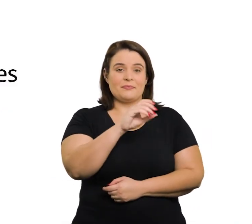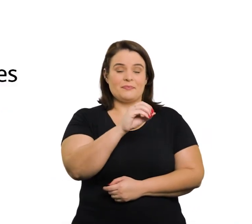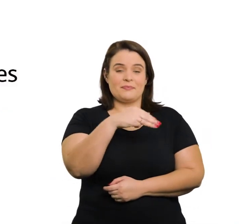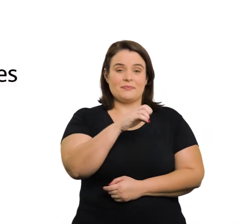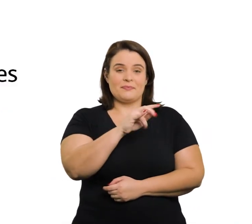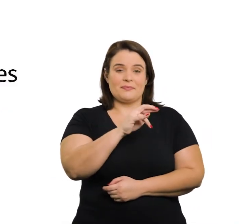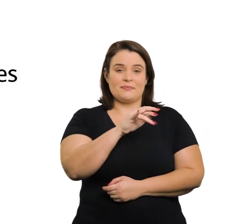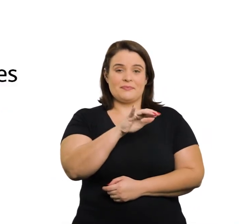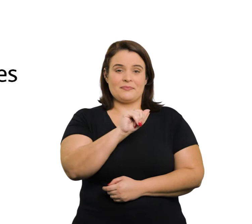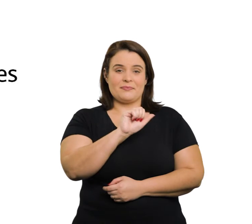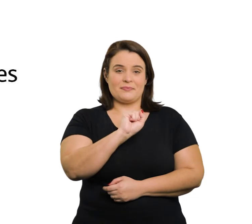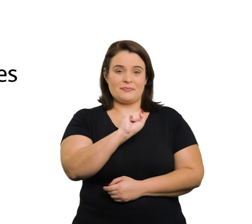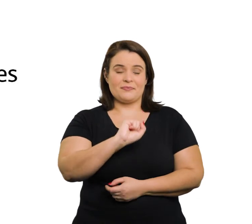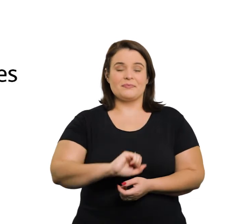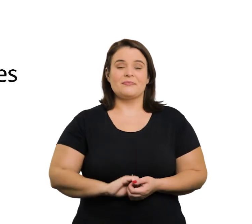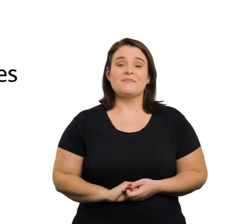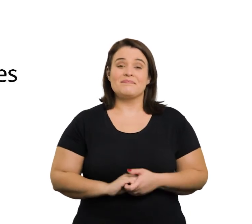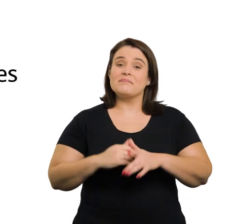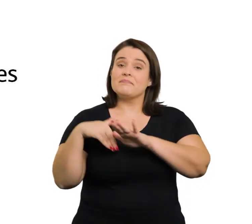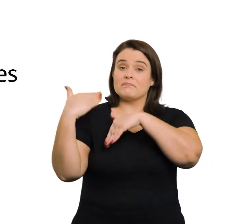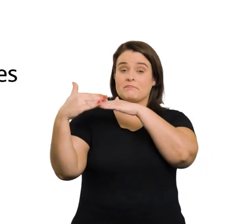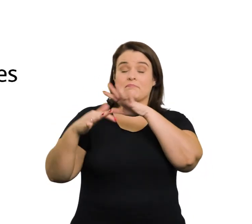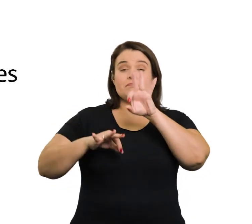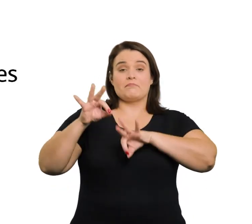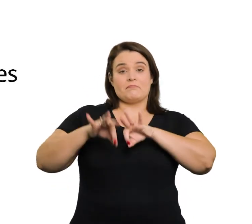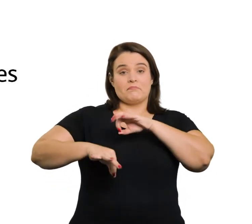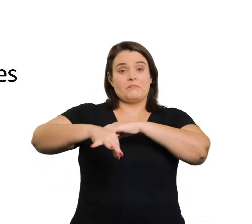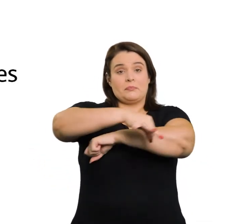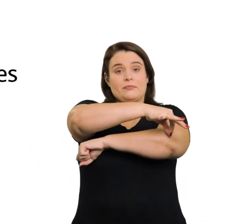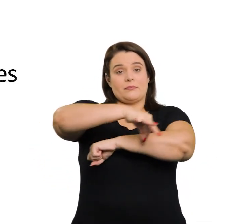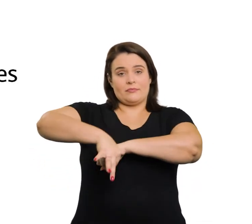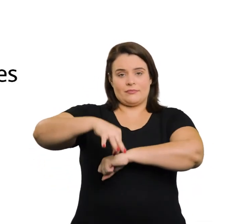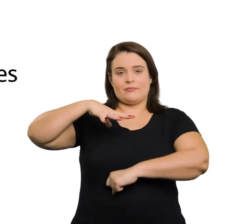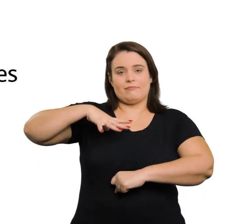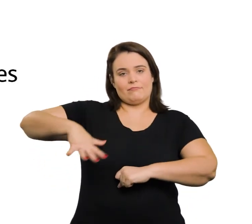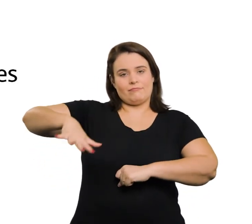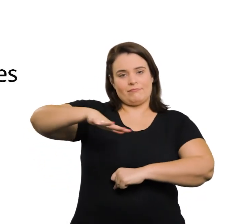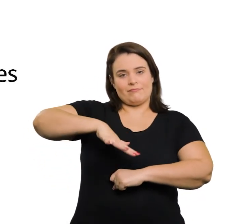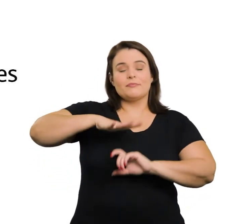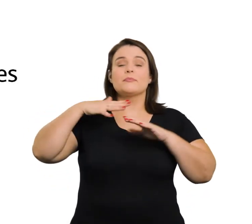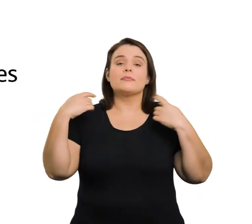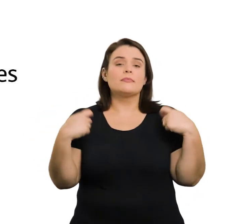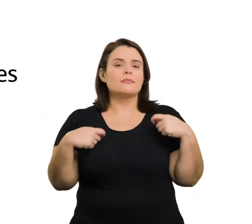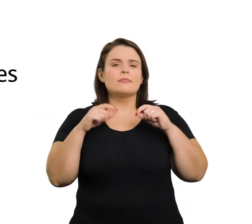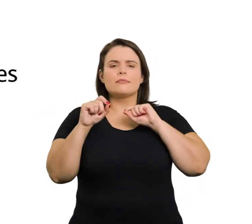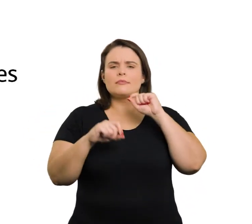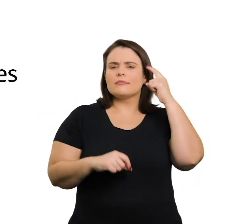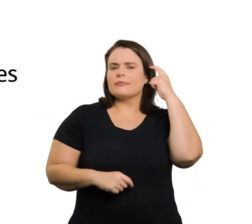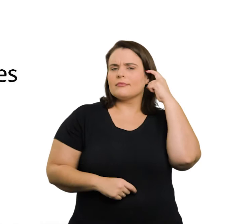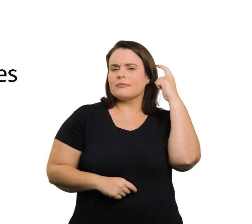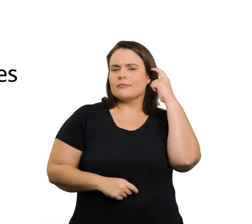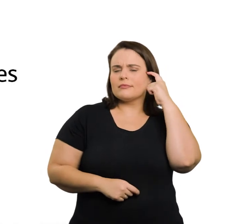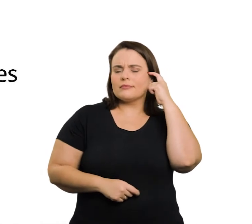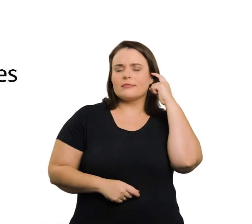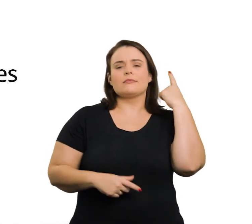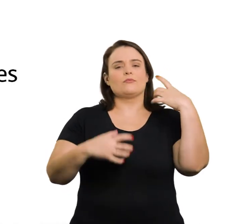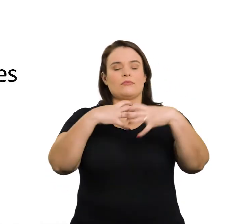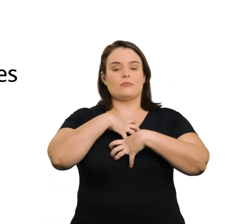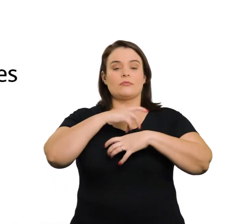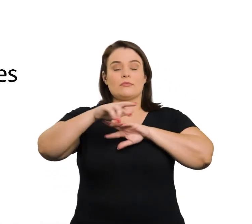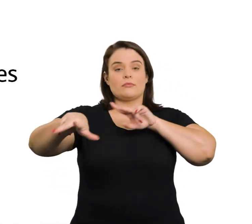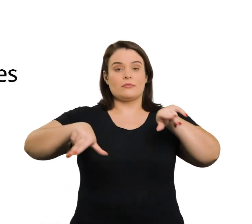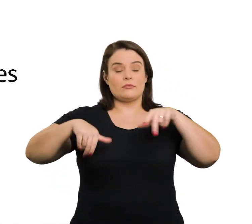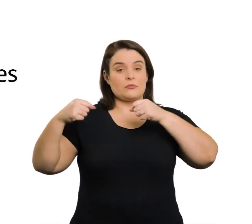Referências antropométricas. Ao desenvolver projetos arquitetônicos e urbanísticos, é